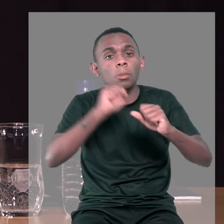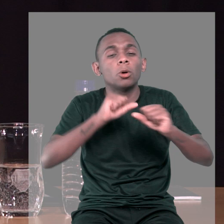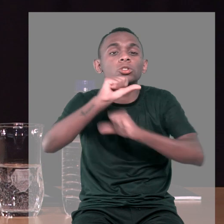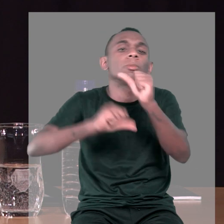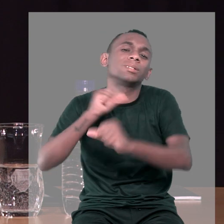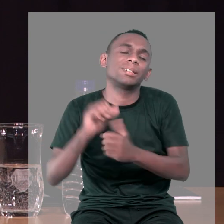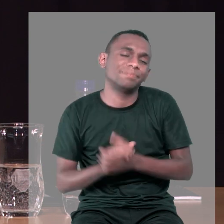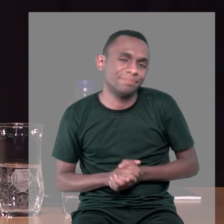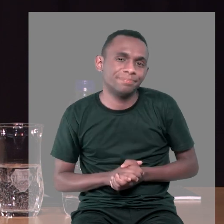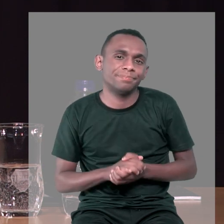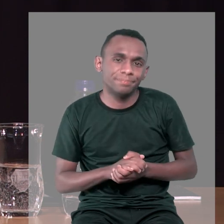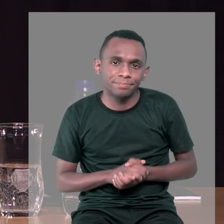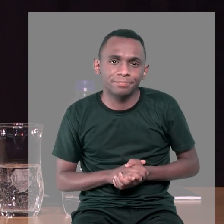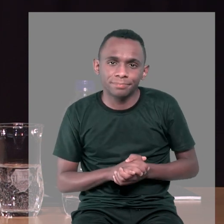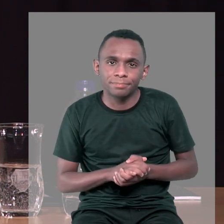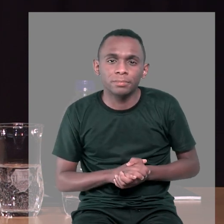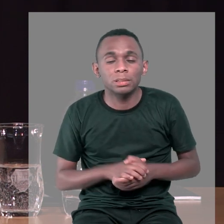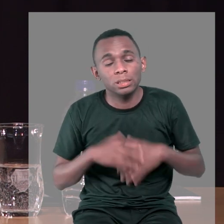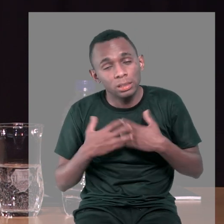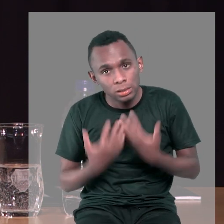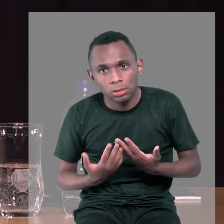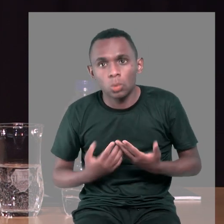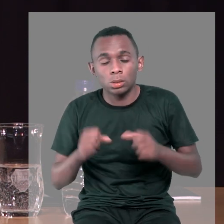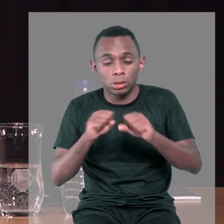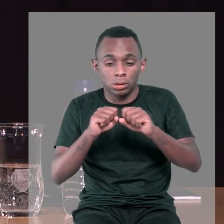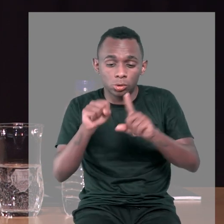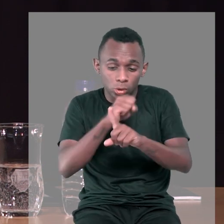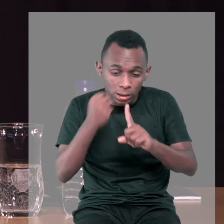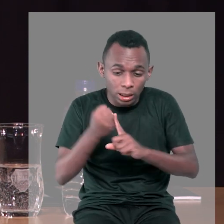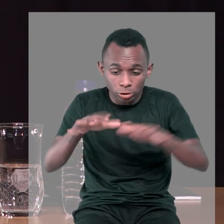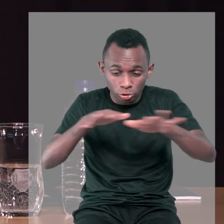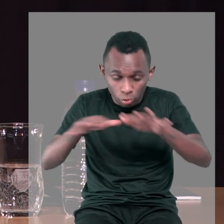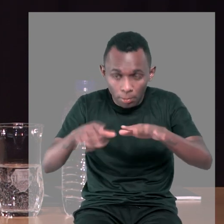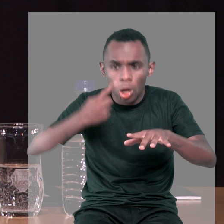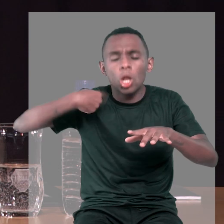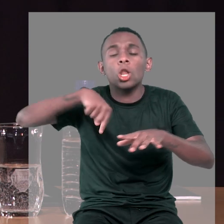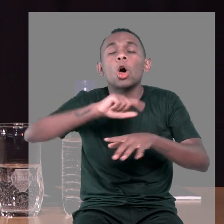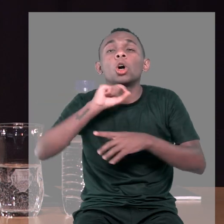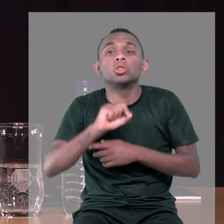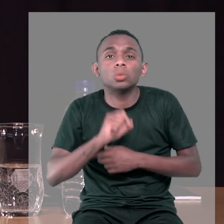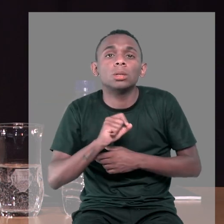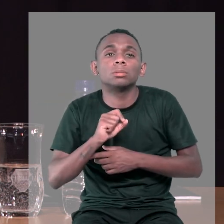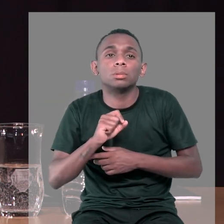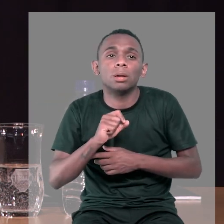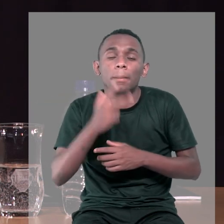A credulidade, então, para Arendt, essa adesão às coisas mais absurdas, aos